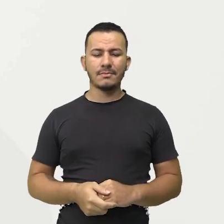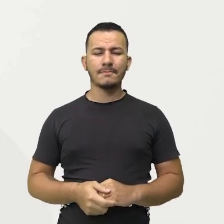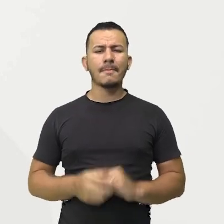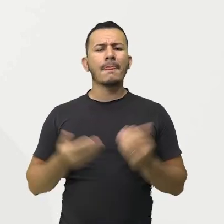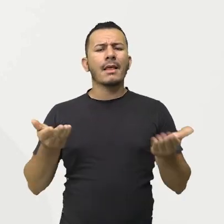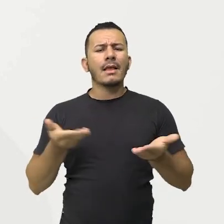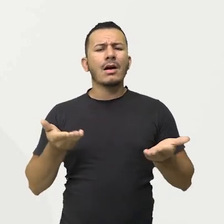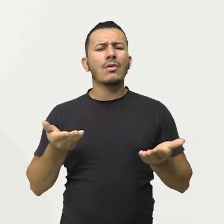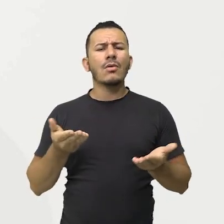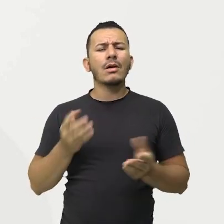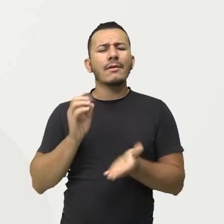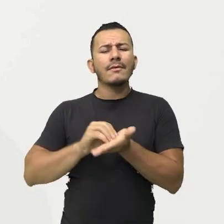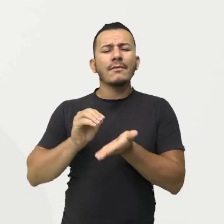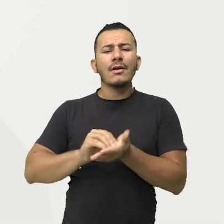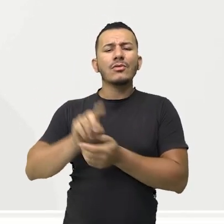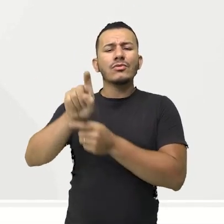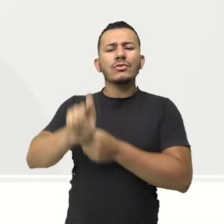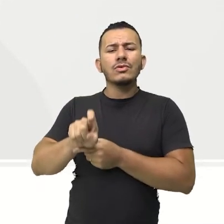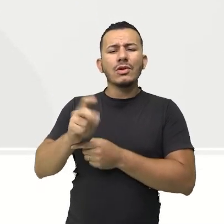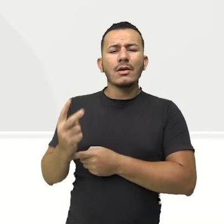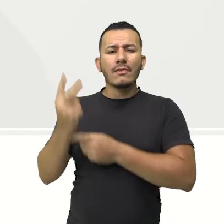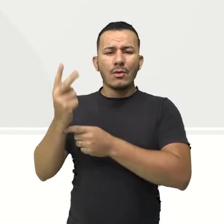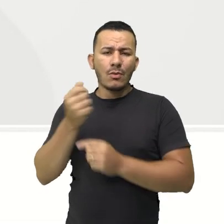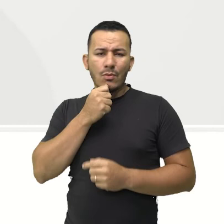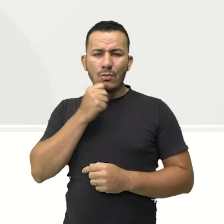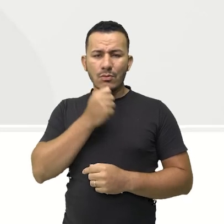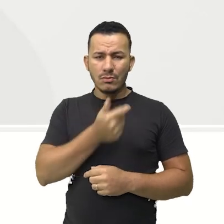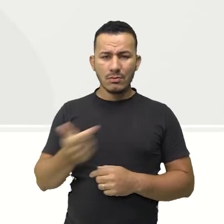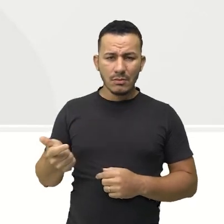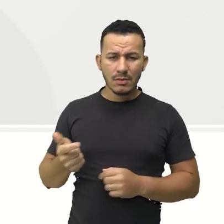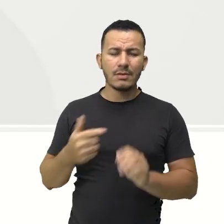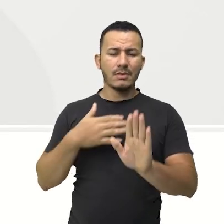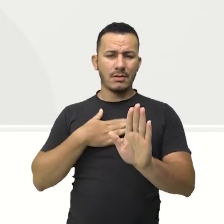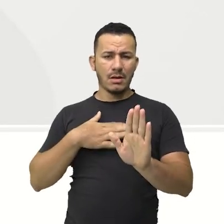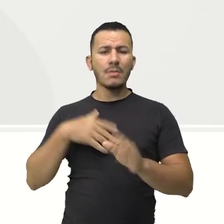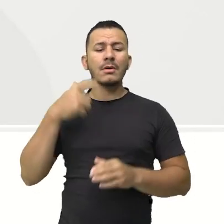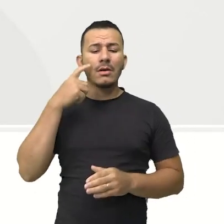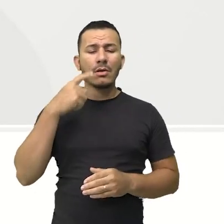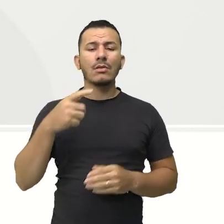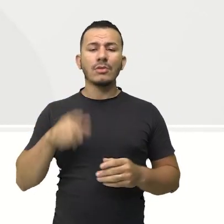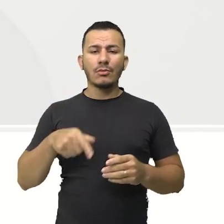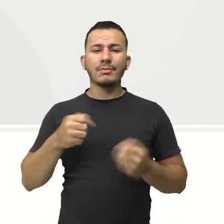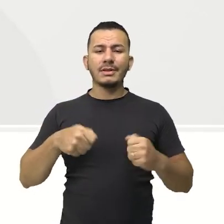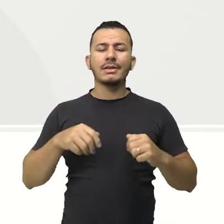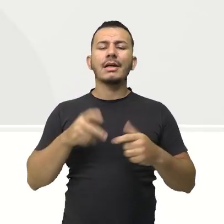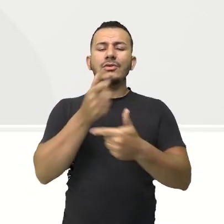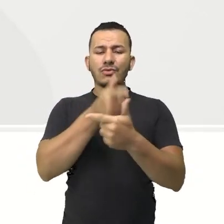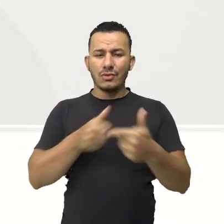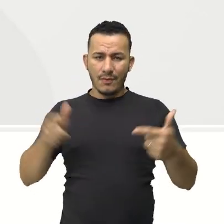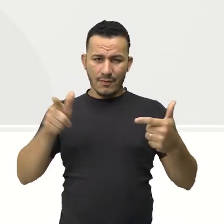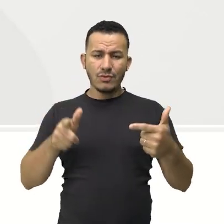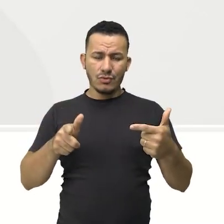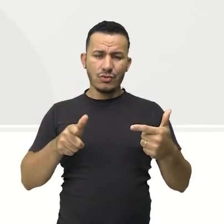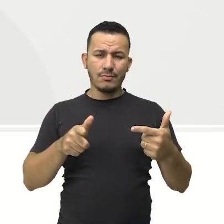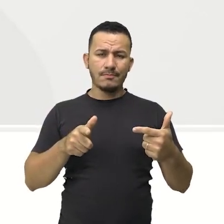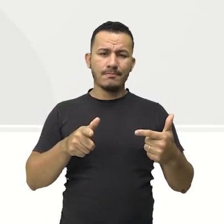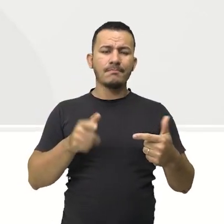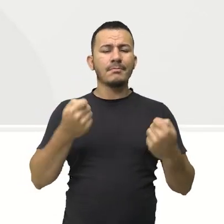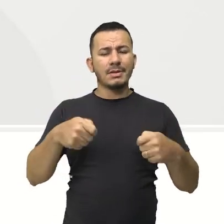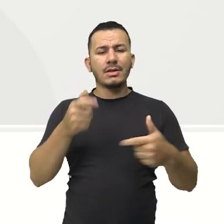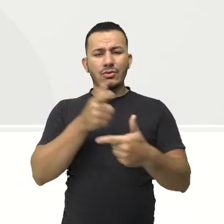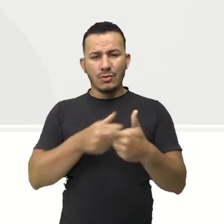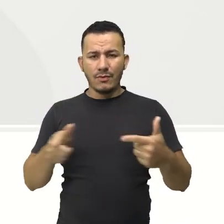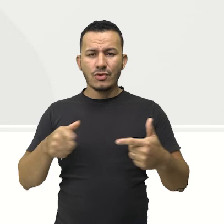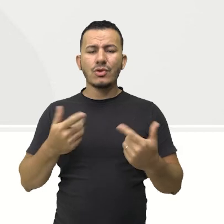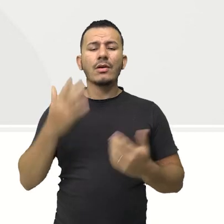agora para saber o valor do x, professor? Olha só então, para saber o x eu tenho que dividir o primeiro membro por 2, porque eu quero que